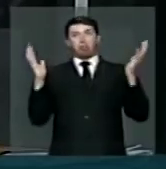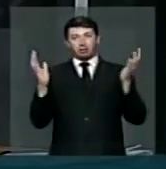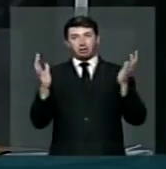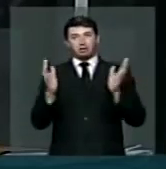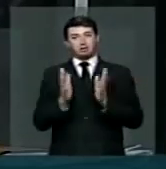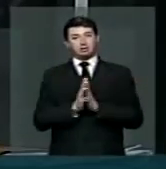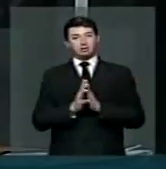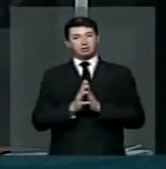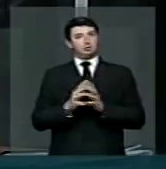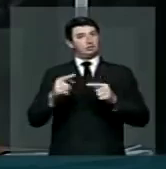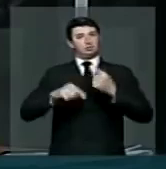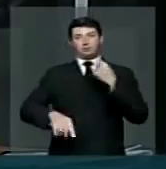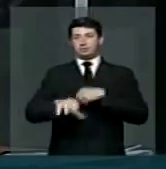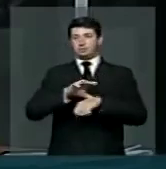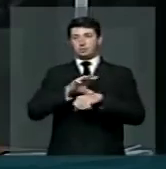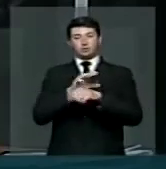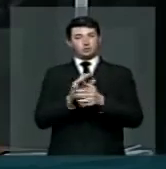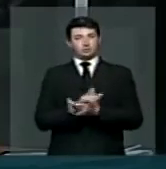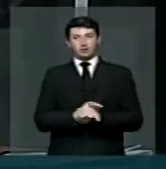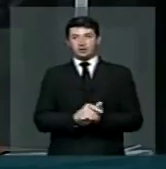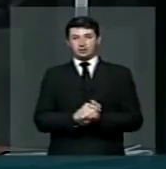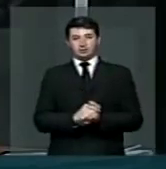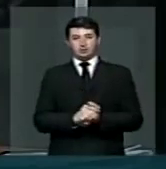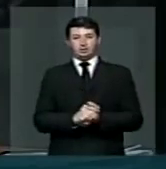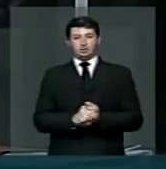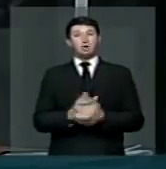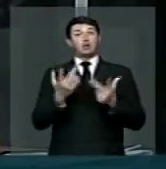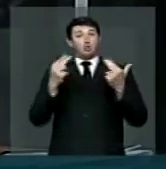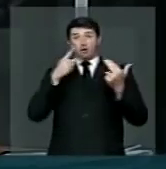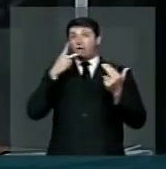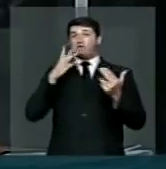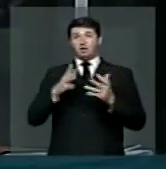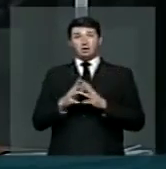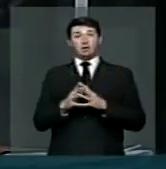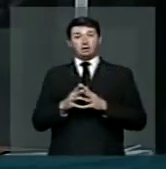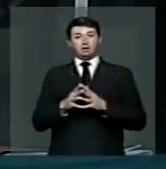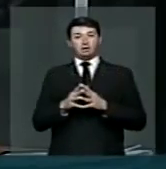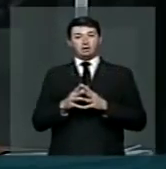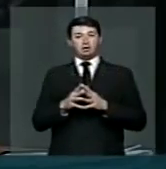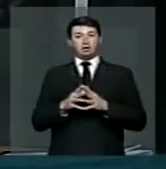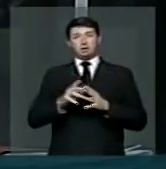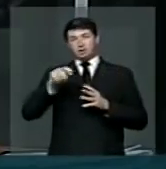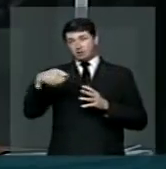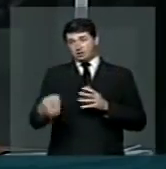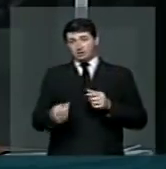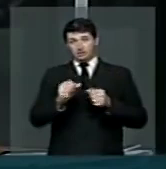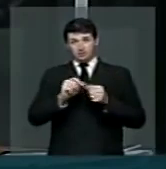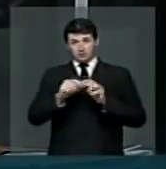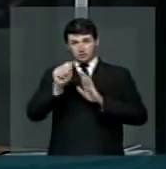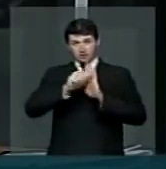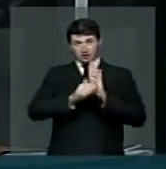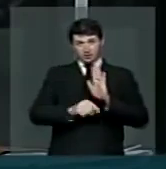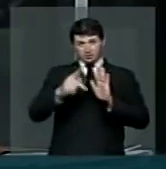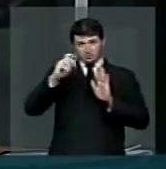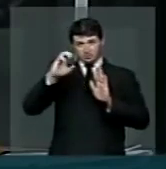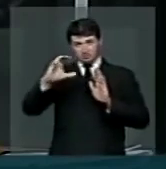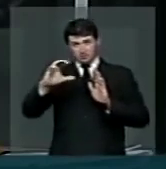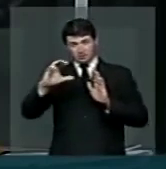escancaradamente inconstitucional. Como ele mesmo disse, nem o autor e nem o relator da